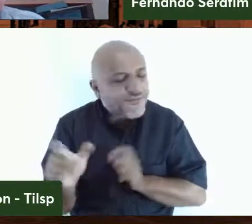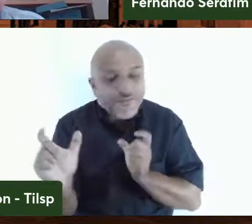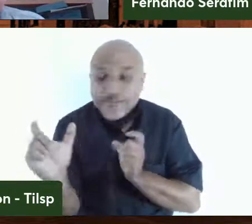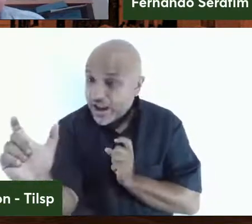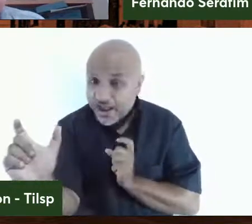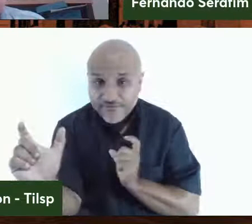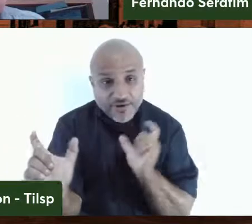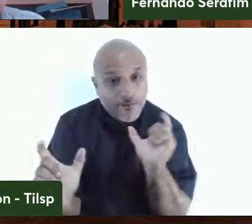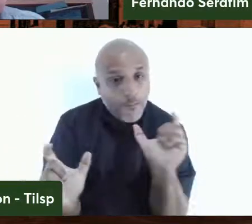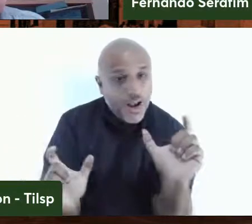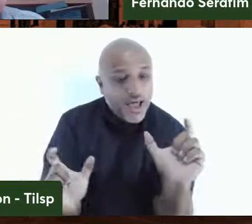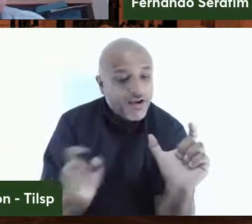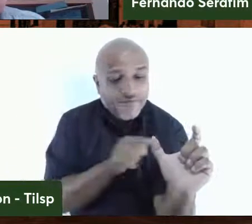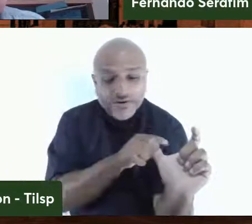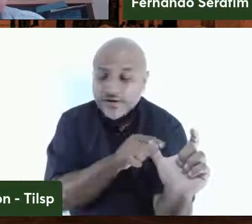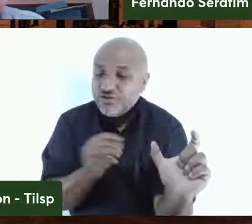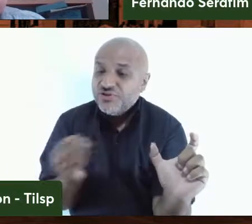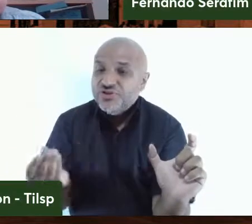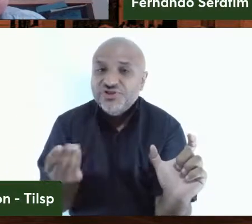de